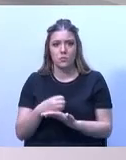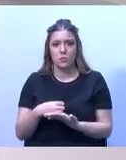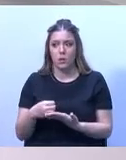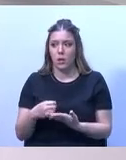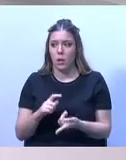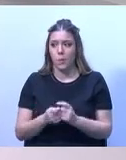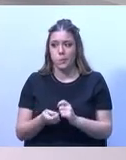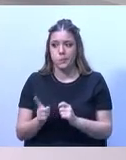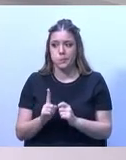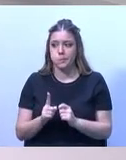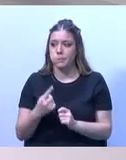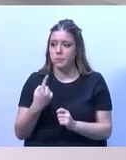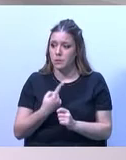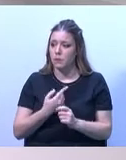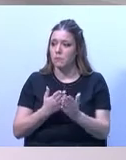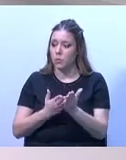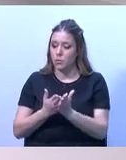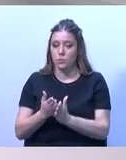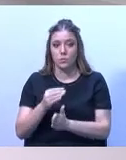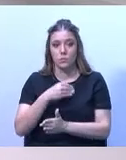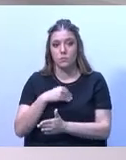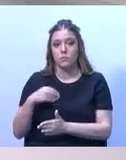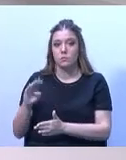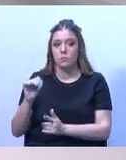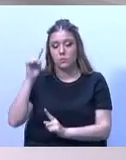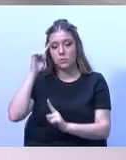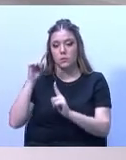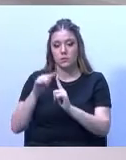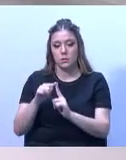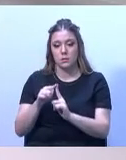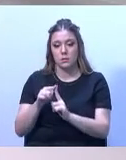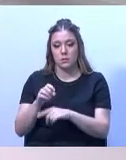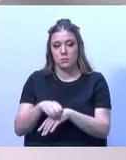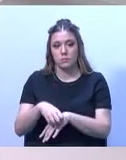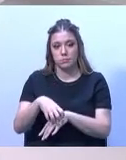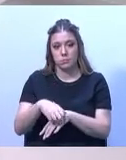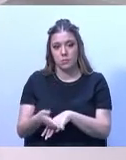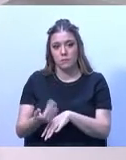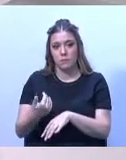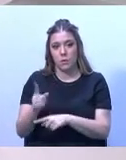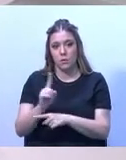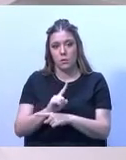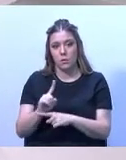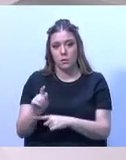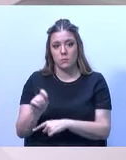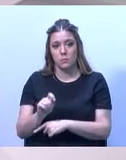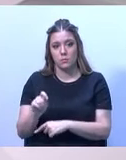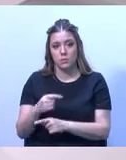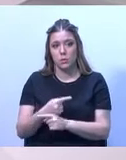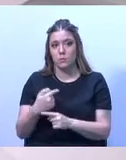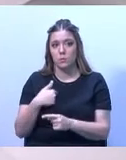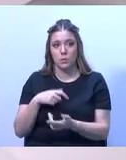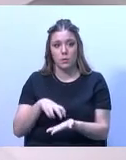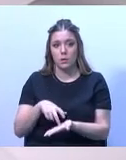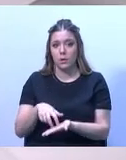que continuar em podologista para tirar o calo uma vez por mês, no mínimo, porque eu não consigo